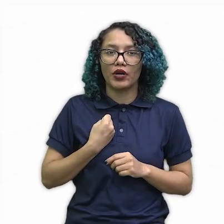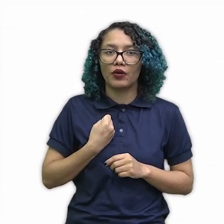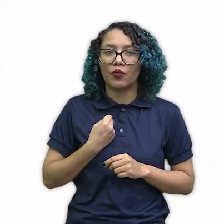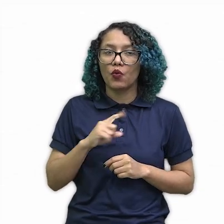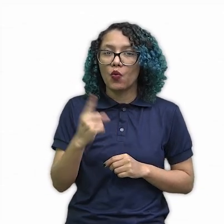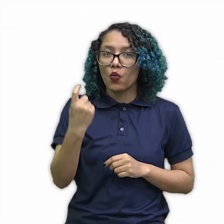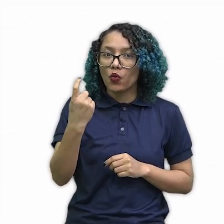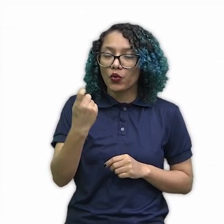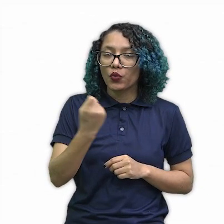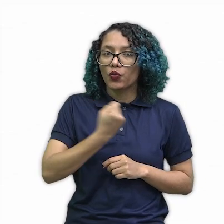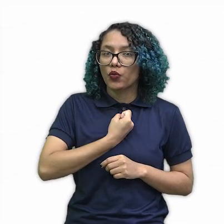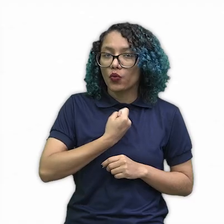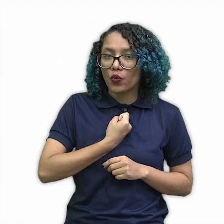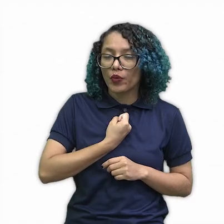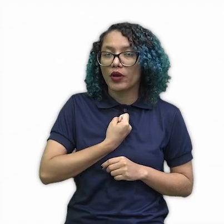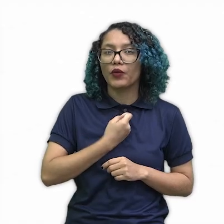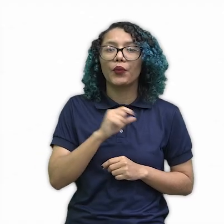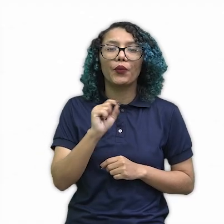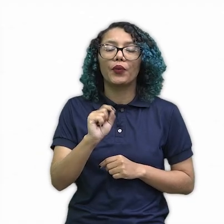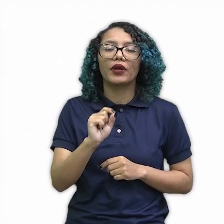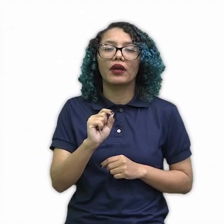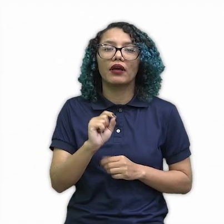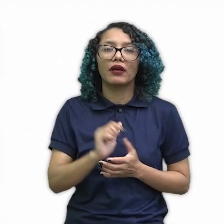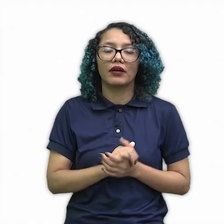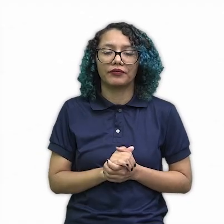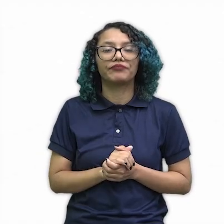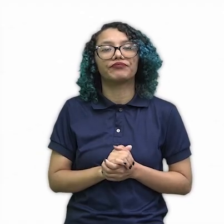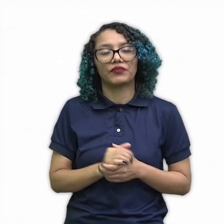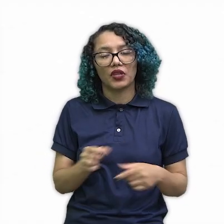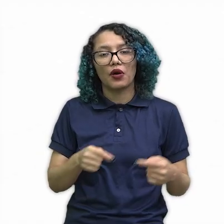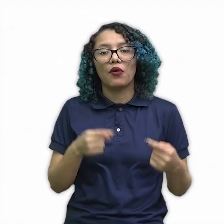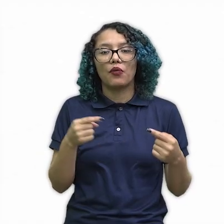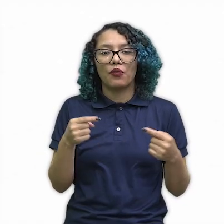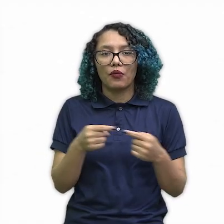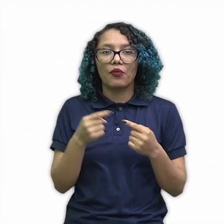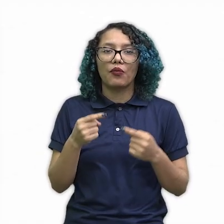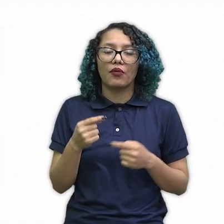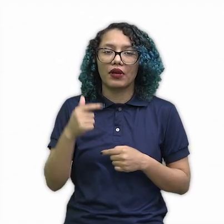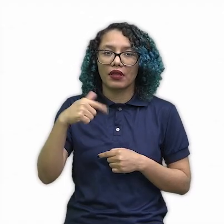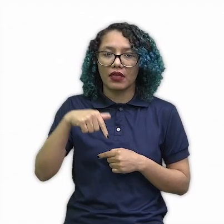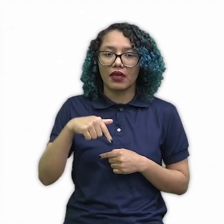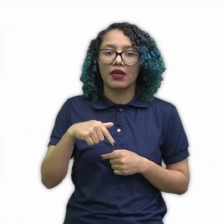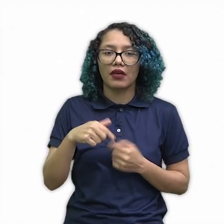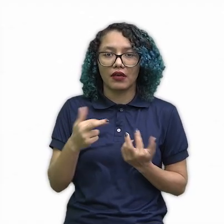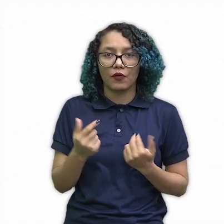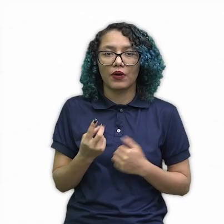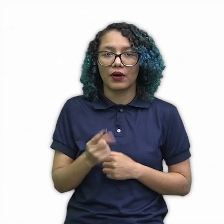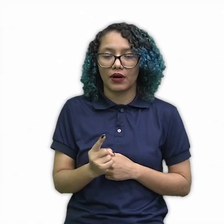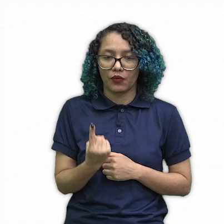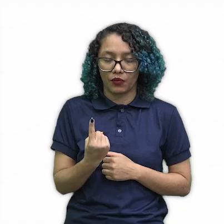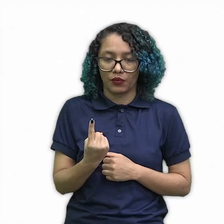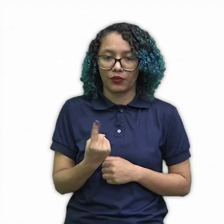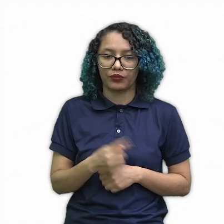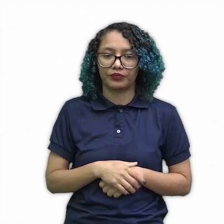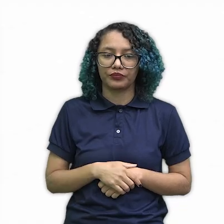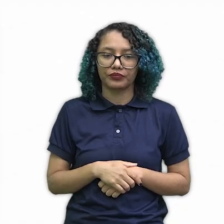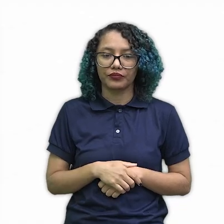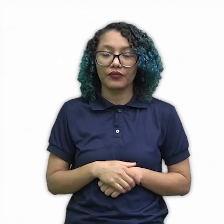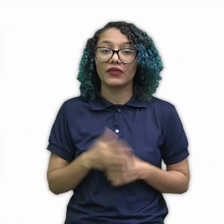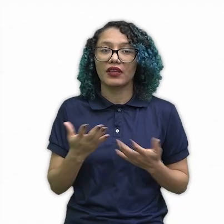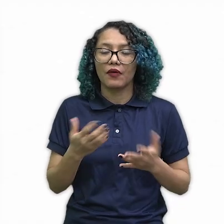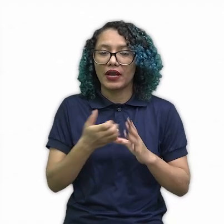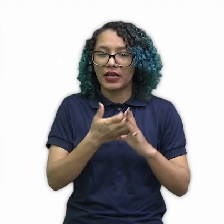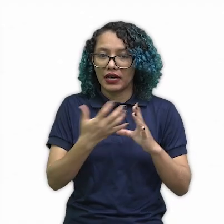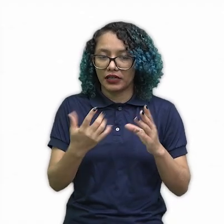um único valor, tá? Então é lógico que ele é constante, a PG, então tem razão igual a 1, tá bom? São três